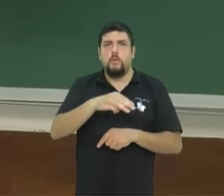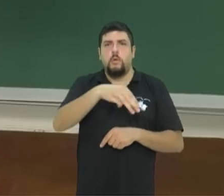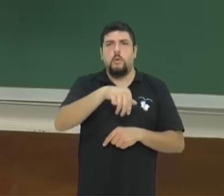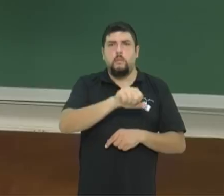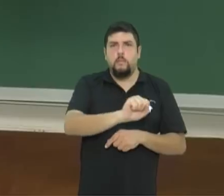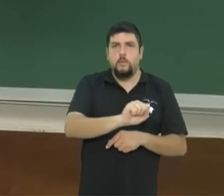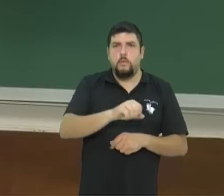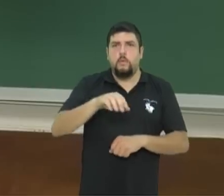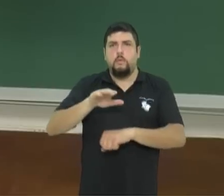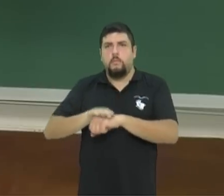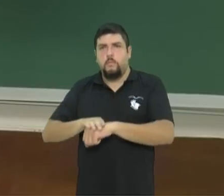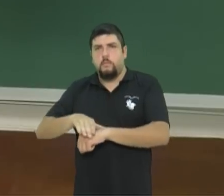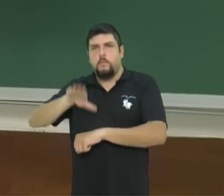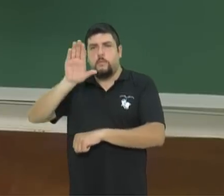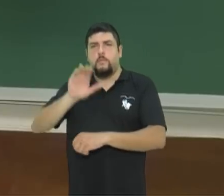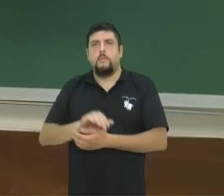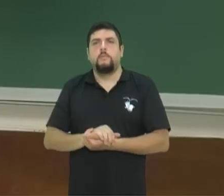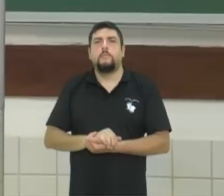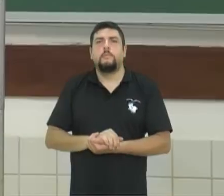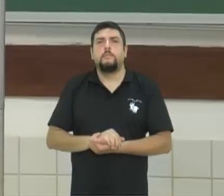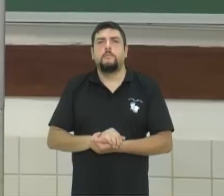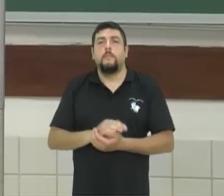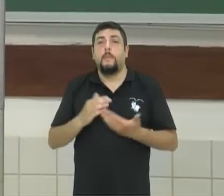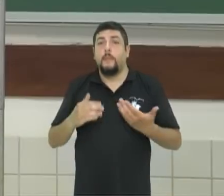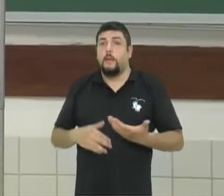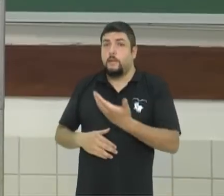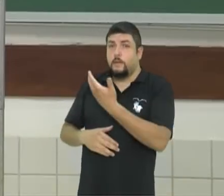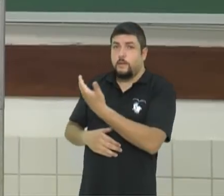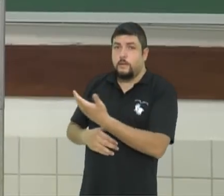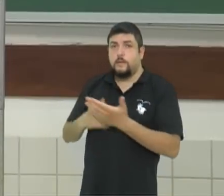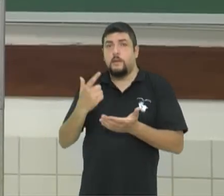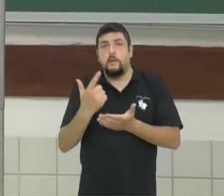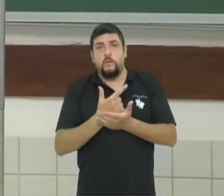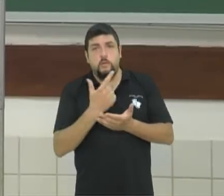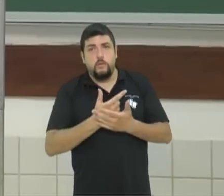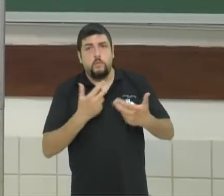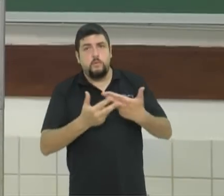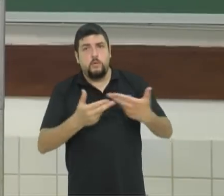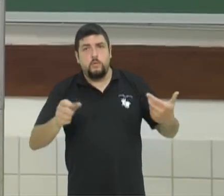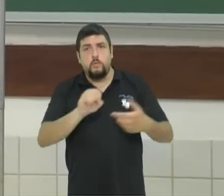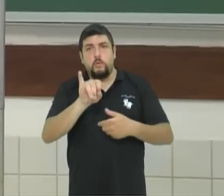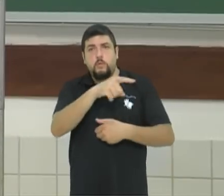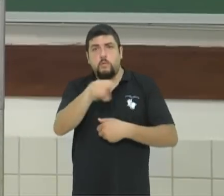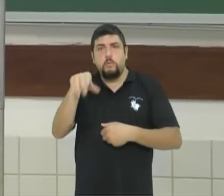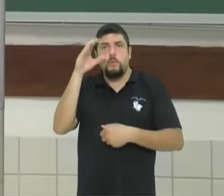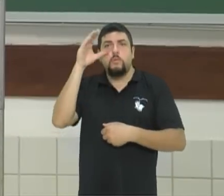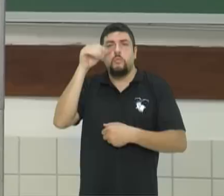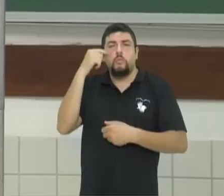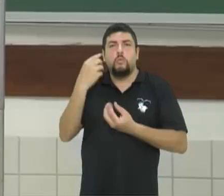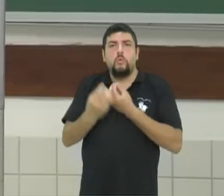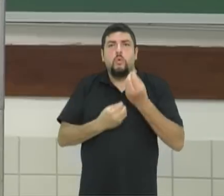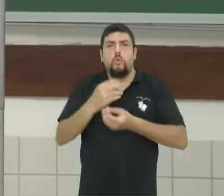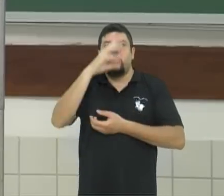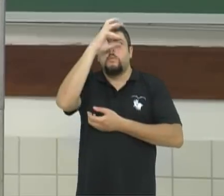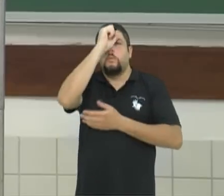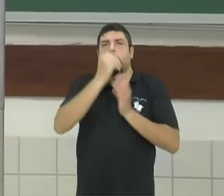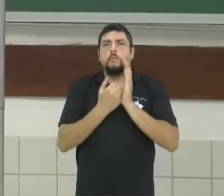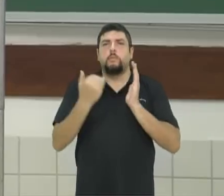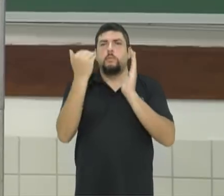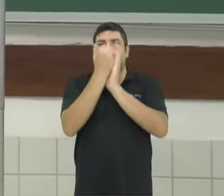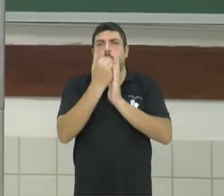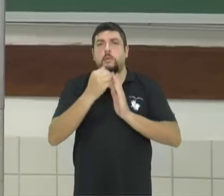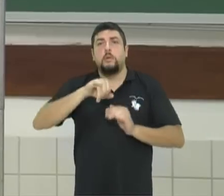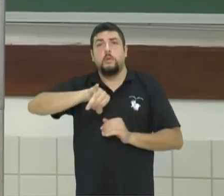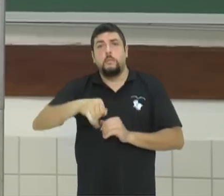e da pontuação. Seguem aqui as referências para estudos. Tá? Se vocês quiserem aprofundar o uso do mas, do mais, pontuação,